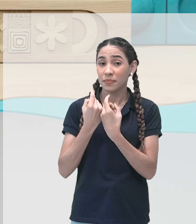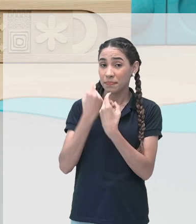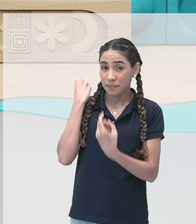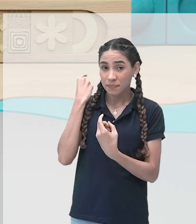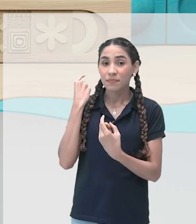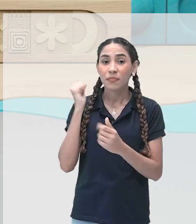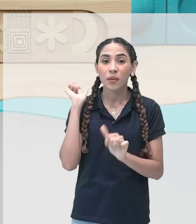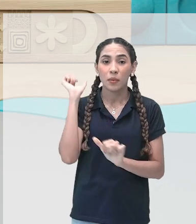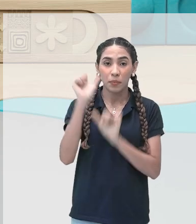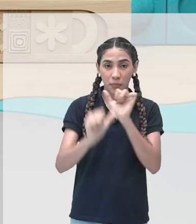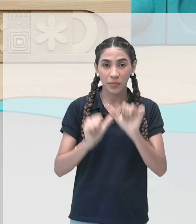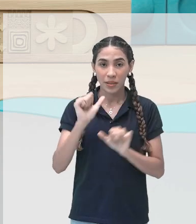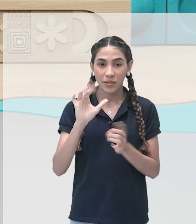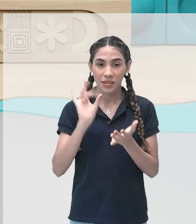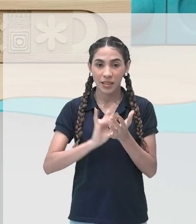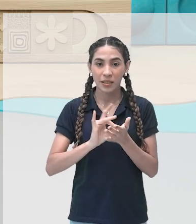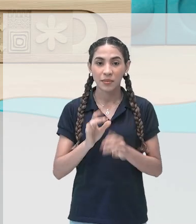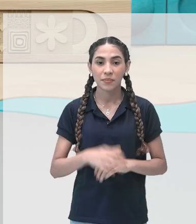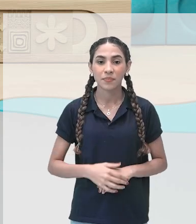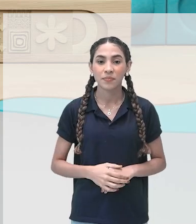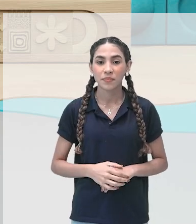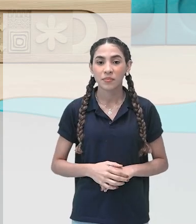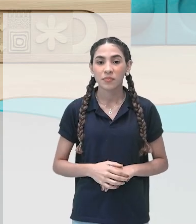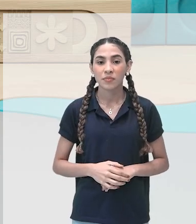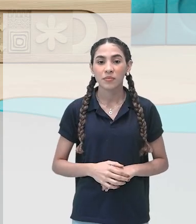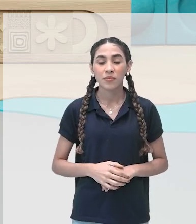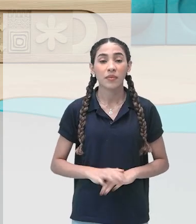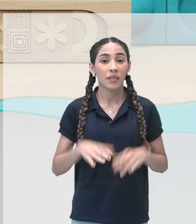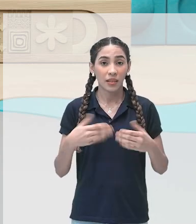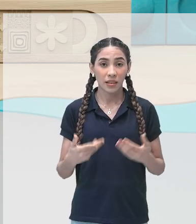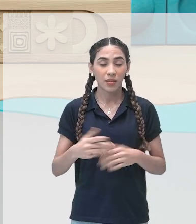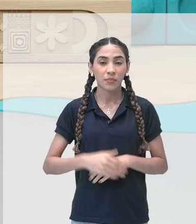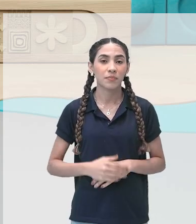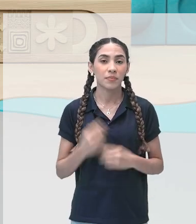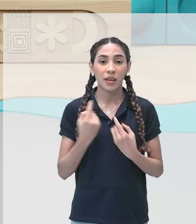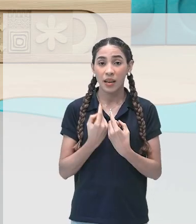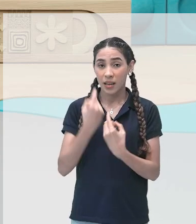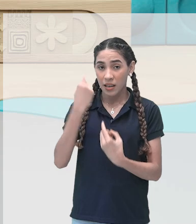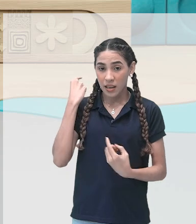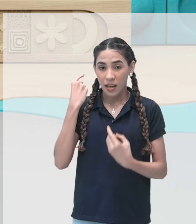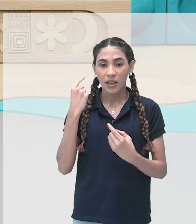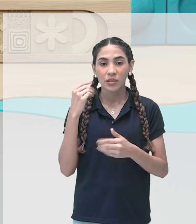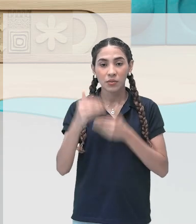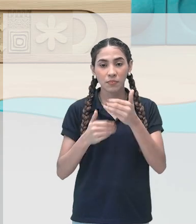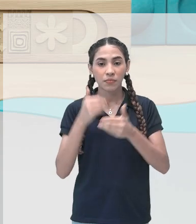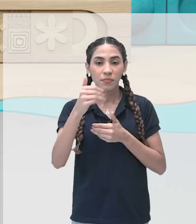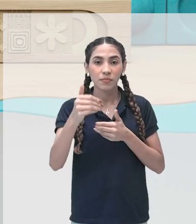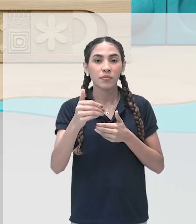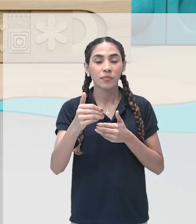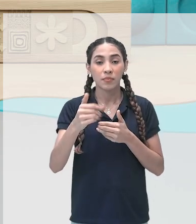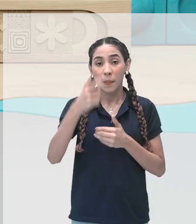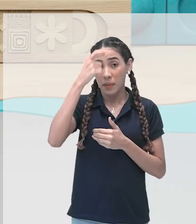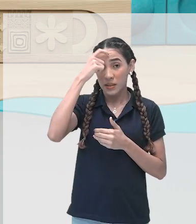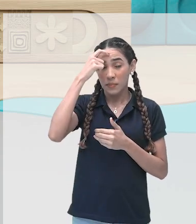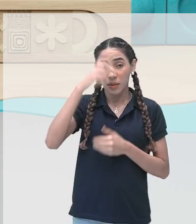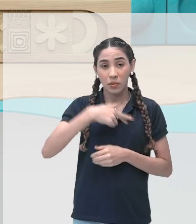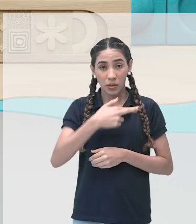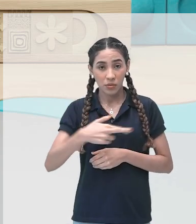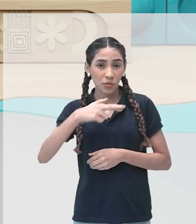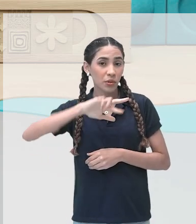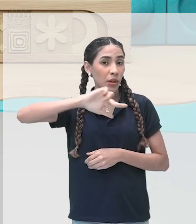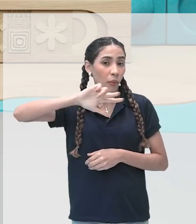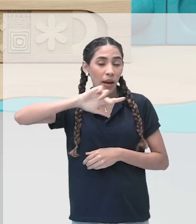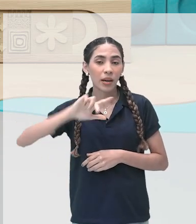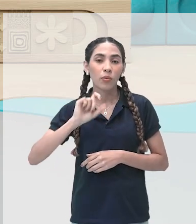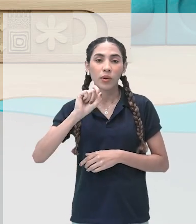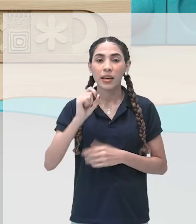tempo foi modificando, correto? Então, avançando. Aí, antes do advento do pensamento cristão, não era comum,